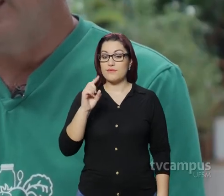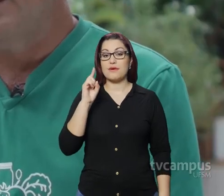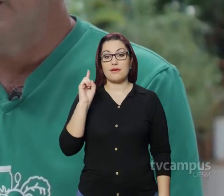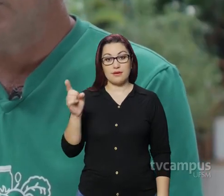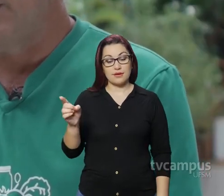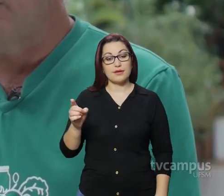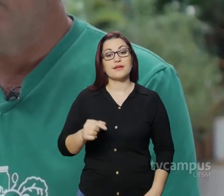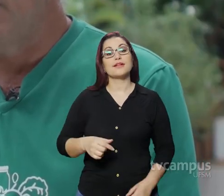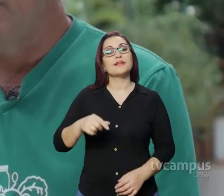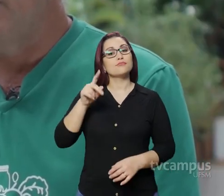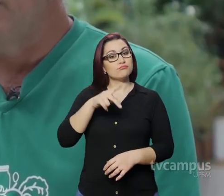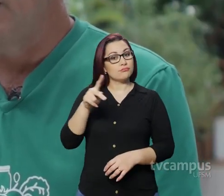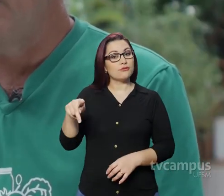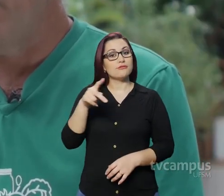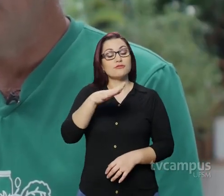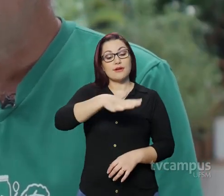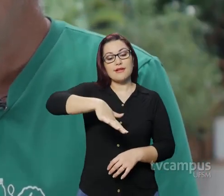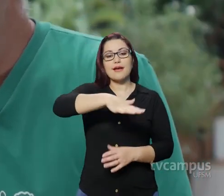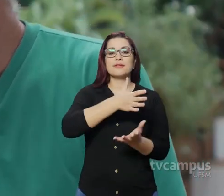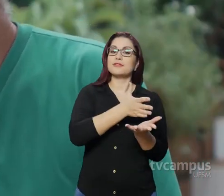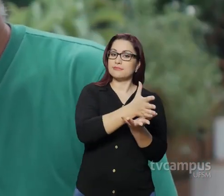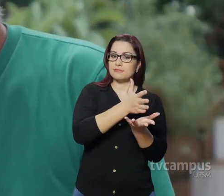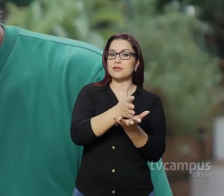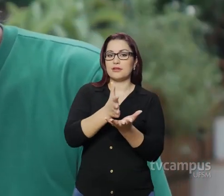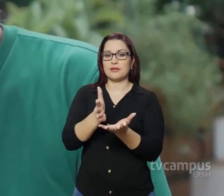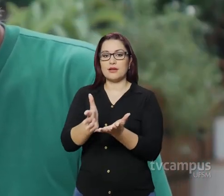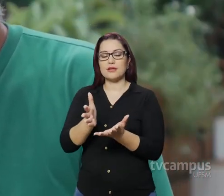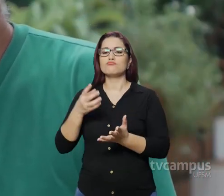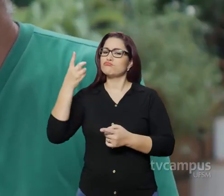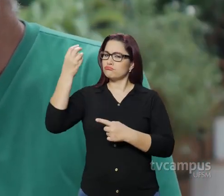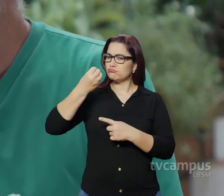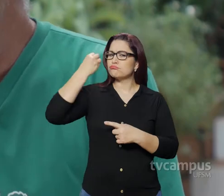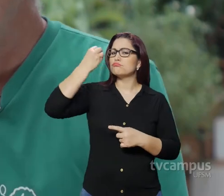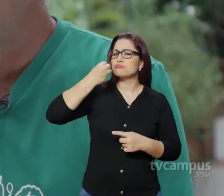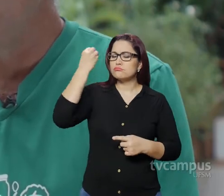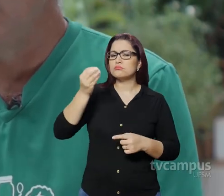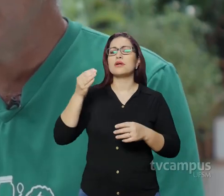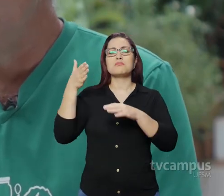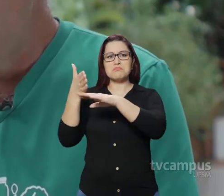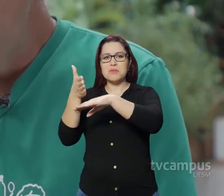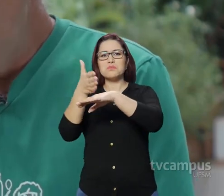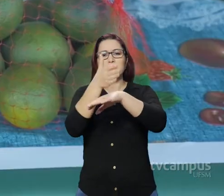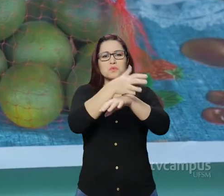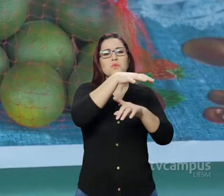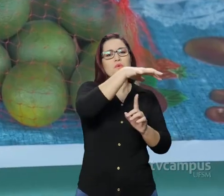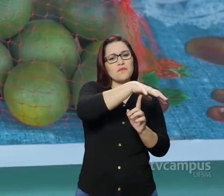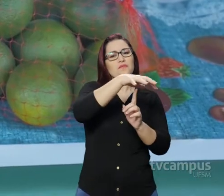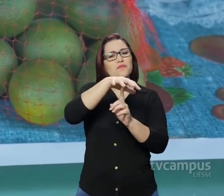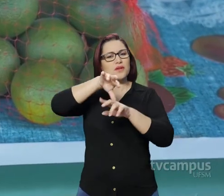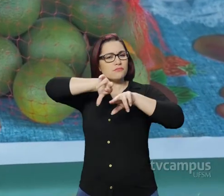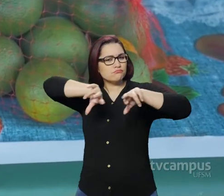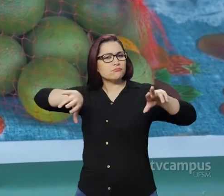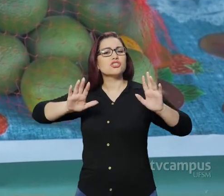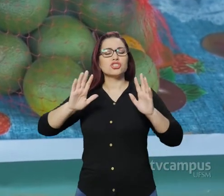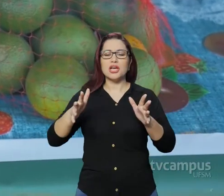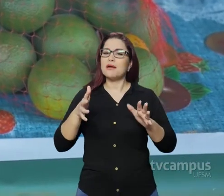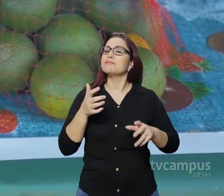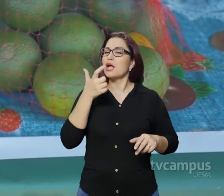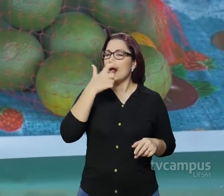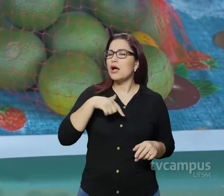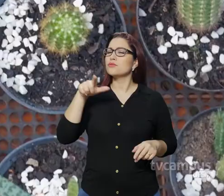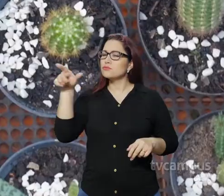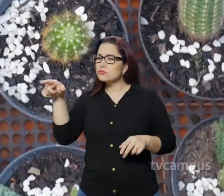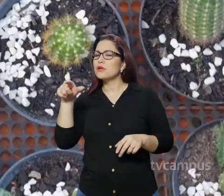de feira, né? Já tava, ele fez o doutorado dele, se eu não me engano, com uma feira